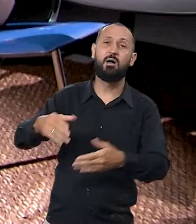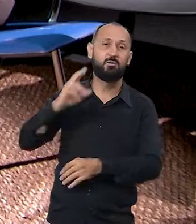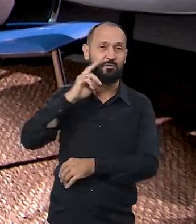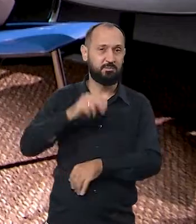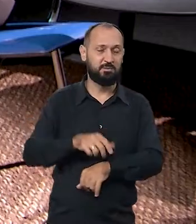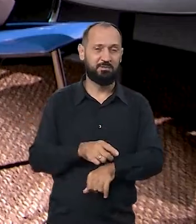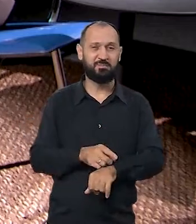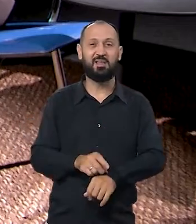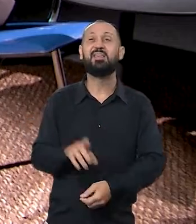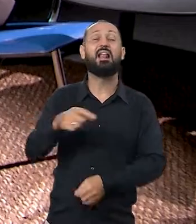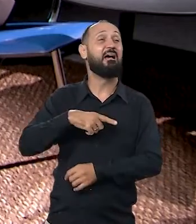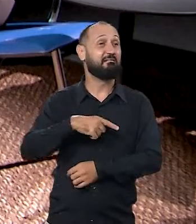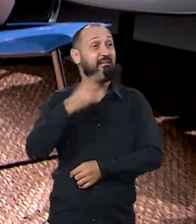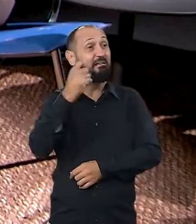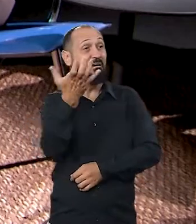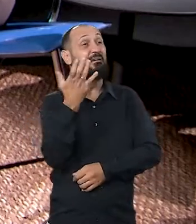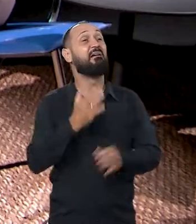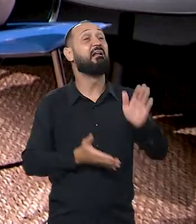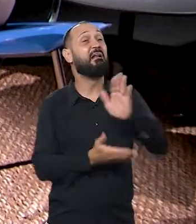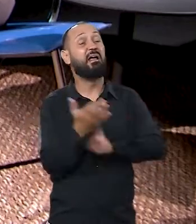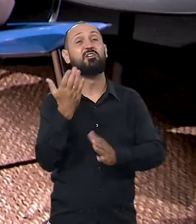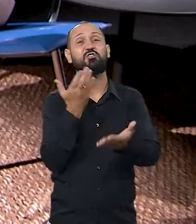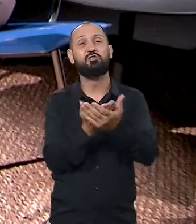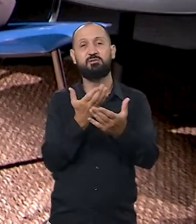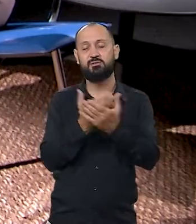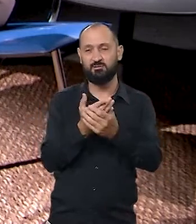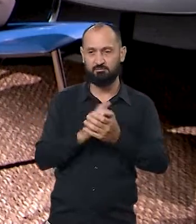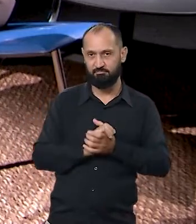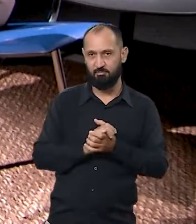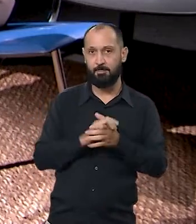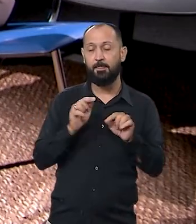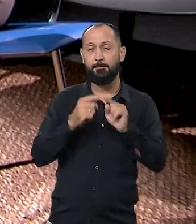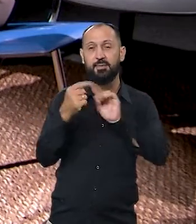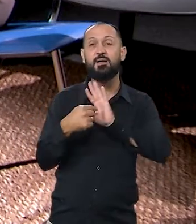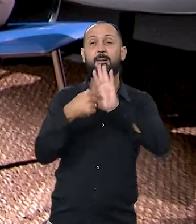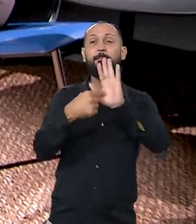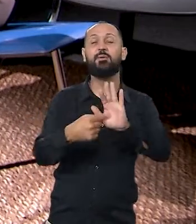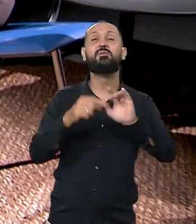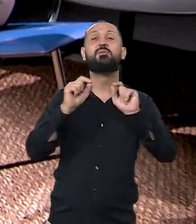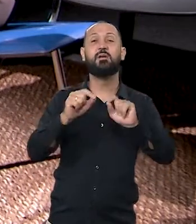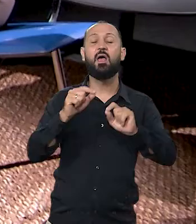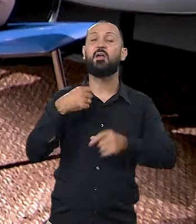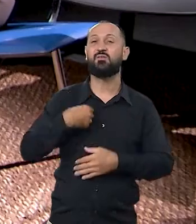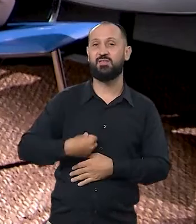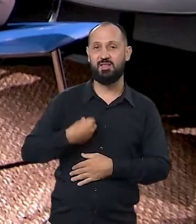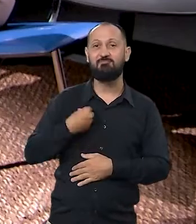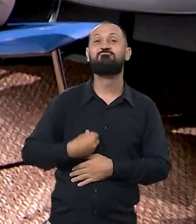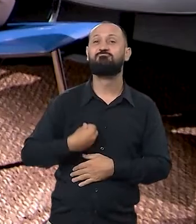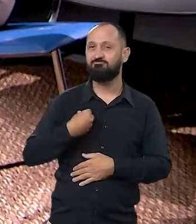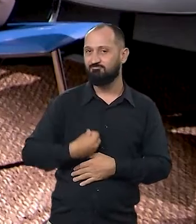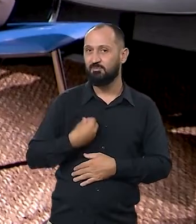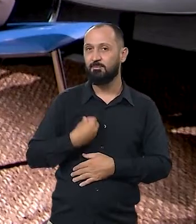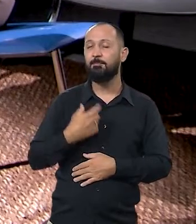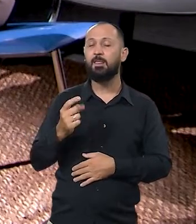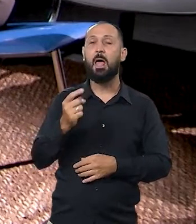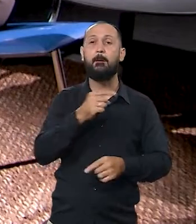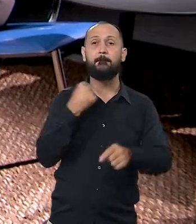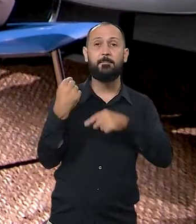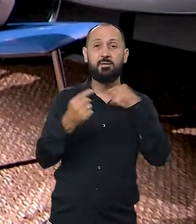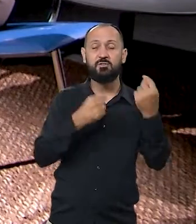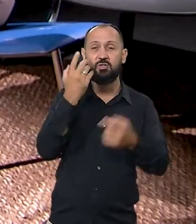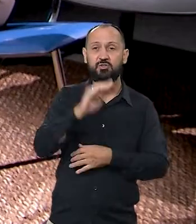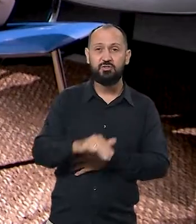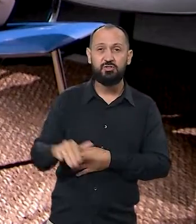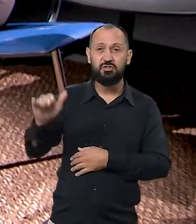pública, normalmente, salvo aqueles que se interessam e estudam o assunto, mas elas representam vidas, porque a diminuição